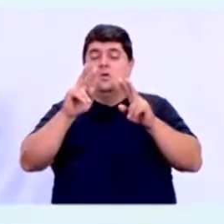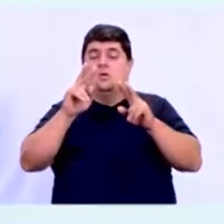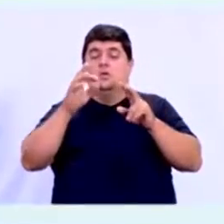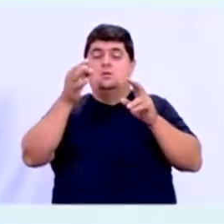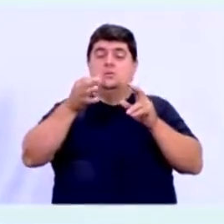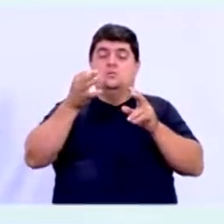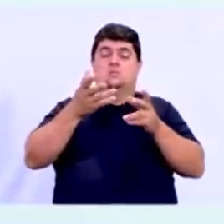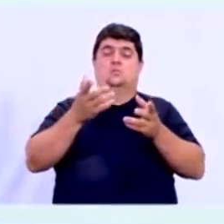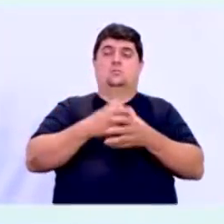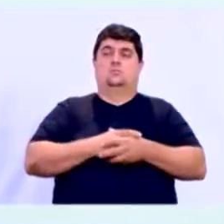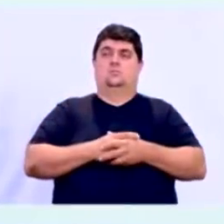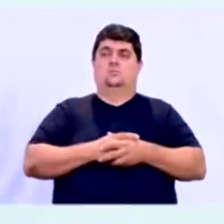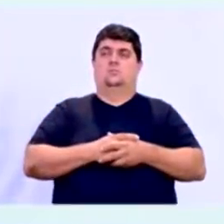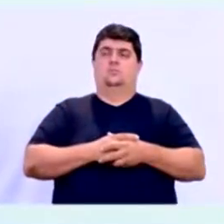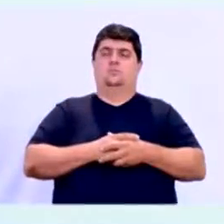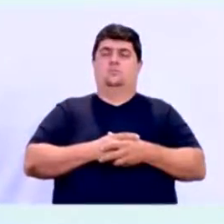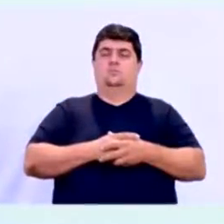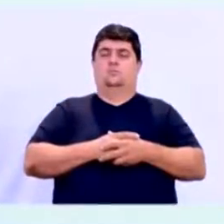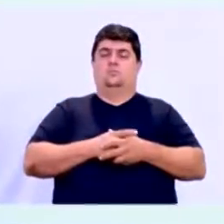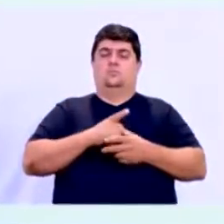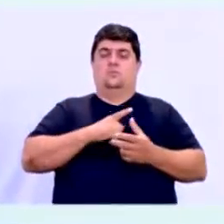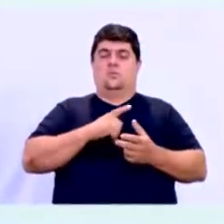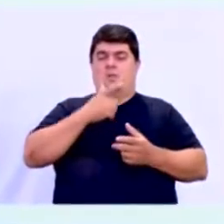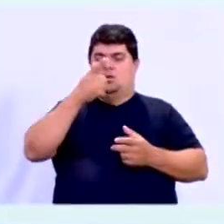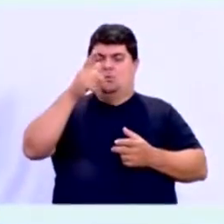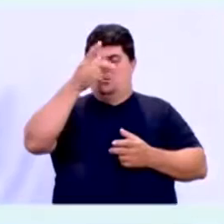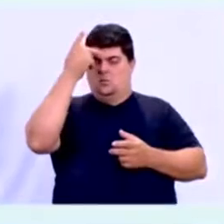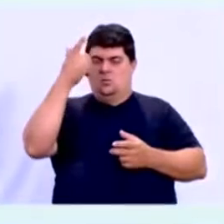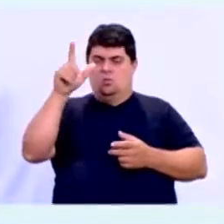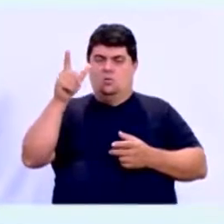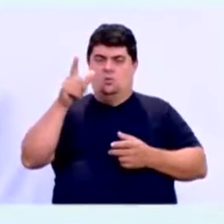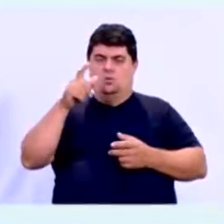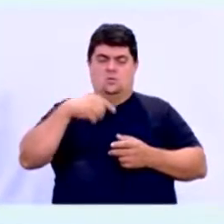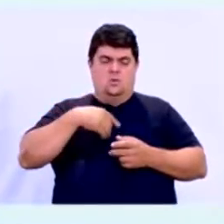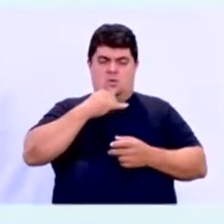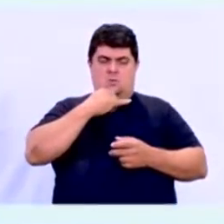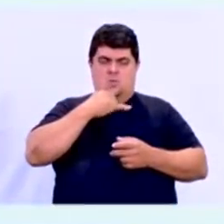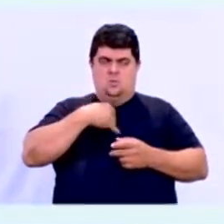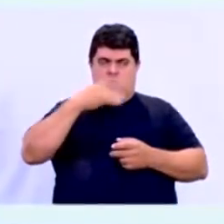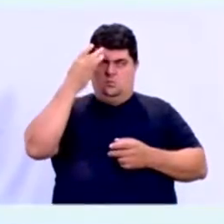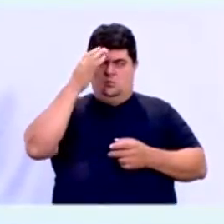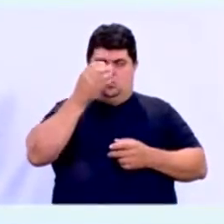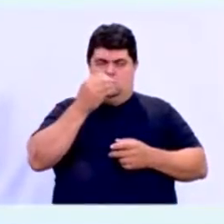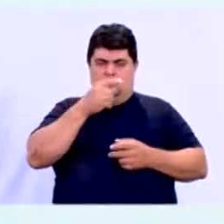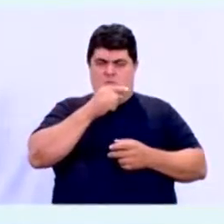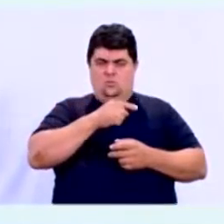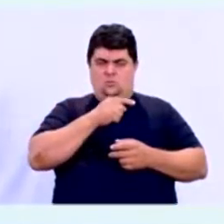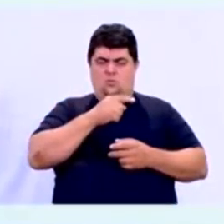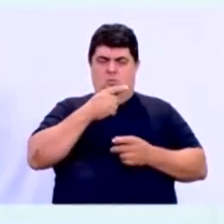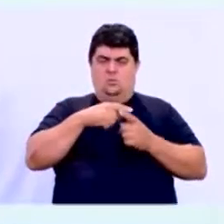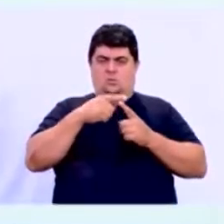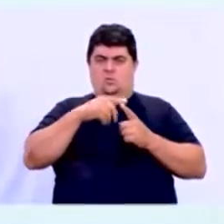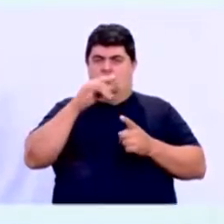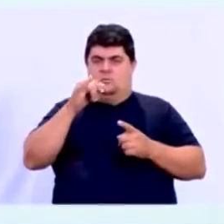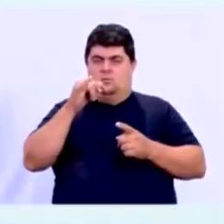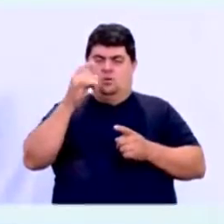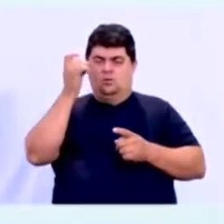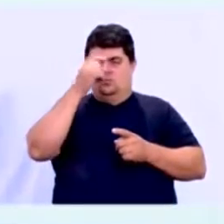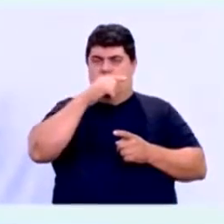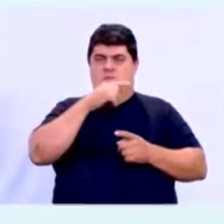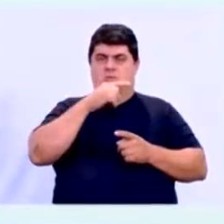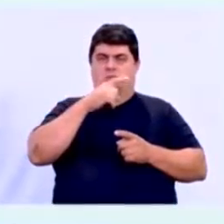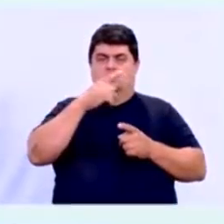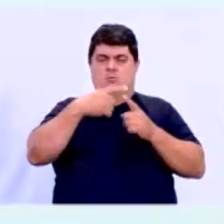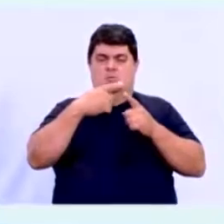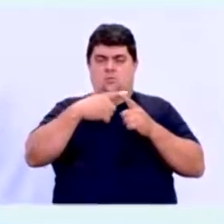né, desses clientes. Em relação aos concorrentes, se você não sabe como seus concorrentes estão, isso vai dificultar na sua atuação, porque